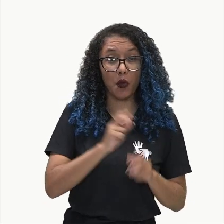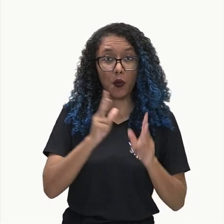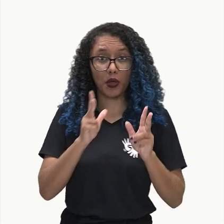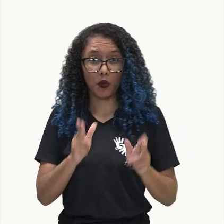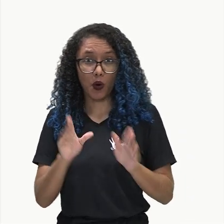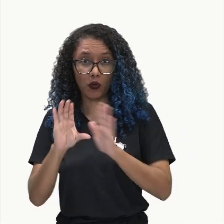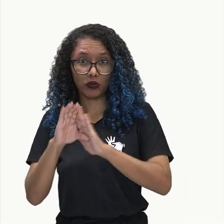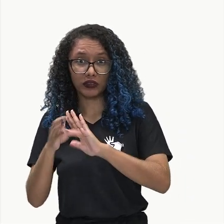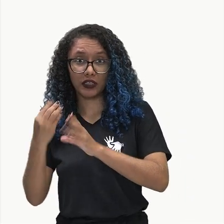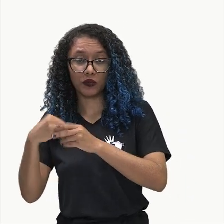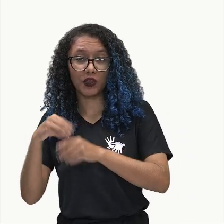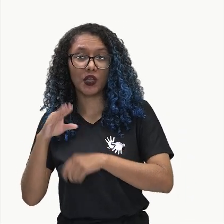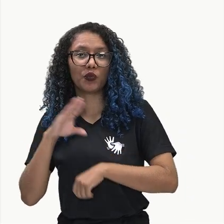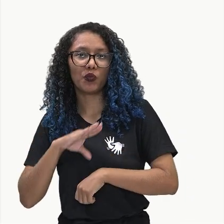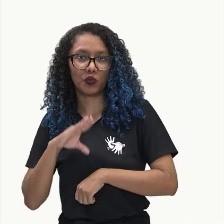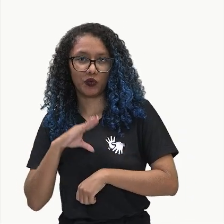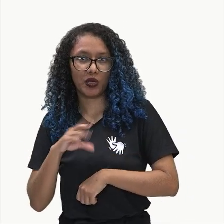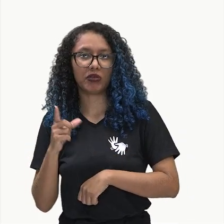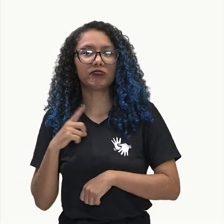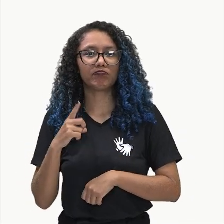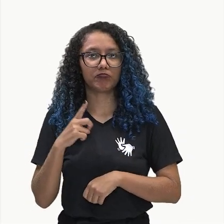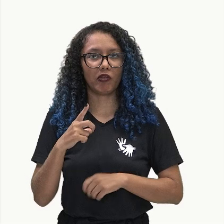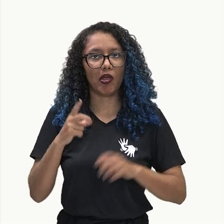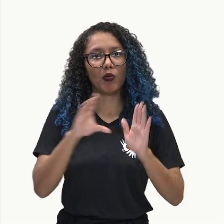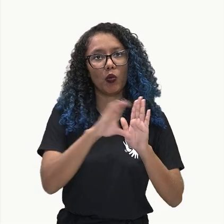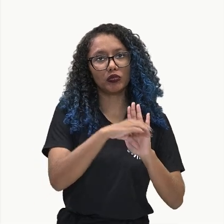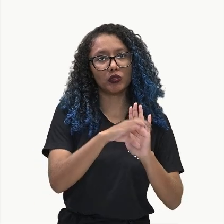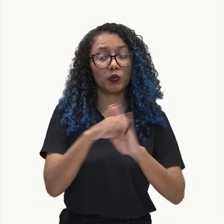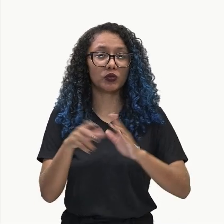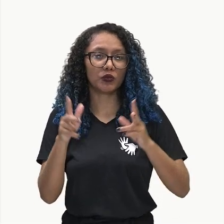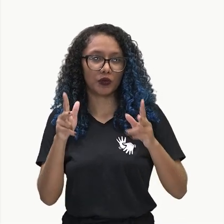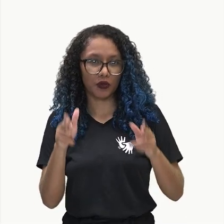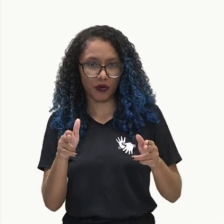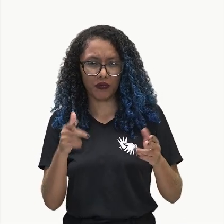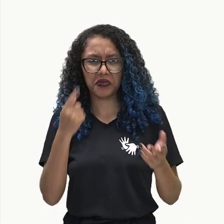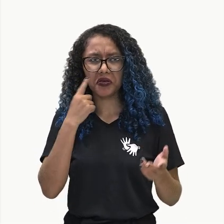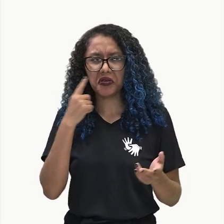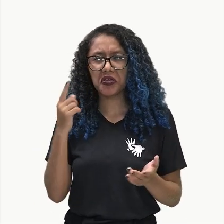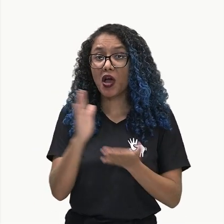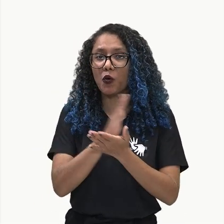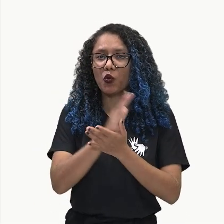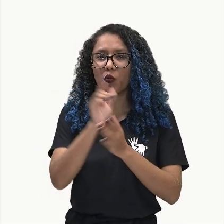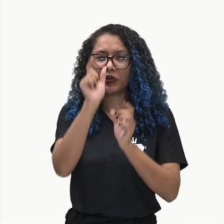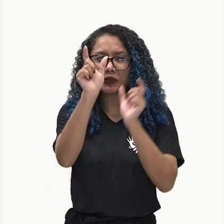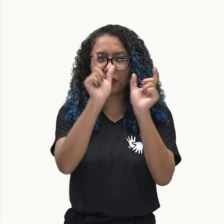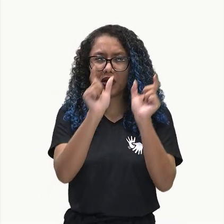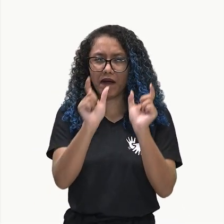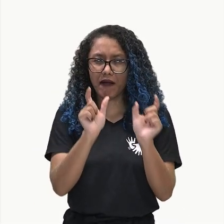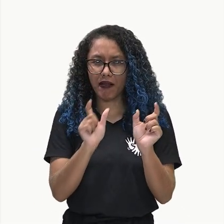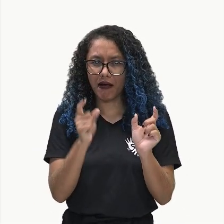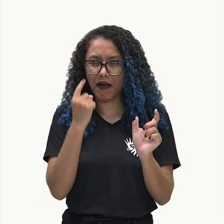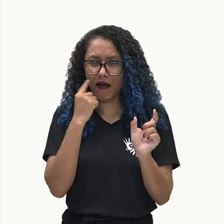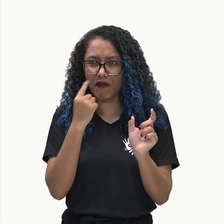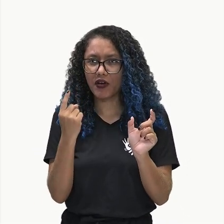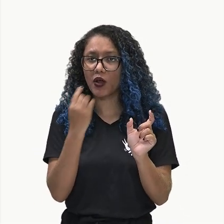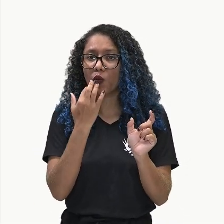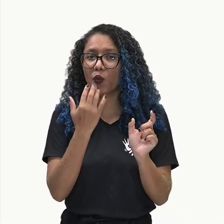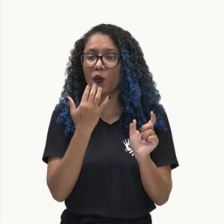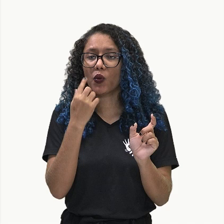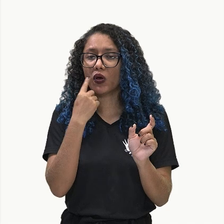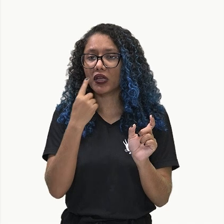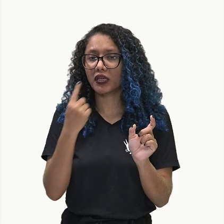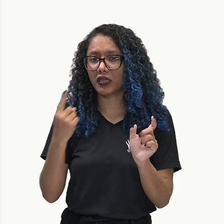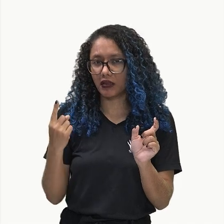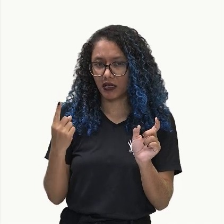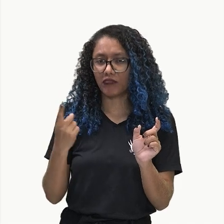utilizado aqui na língua portuguesa. E aí a gente tem aqui uma nuvem de palavras. Observem que na nossa nuvem de palavras